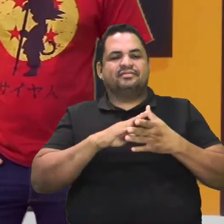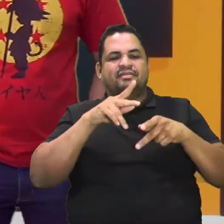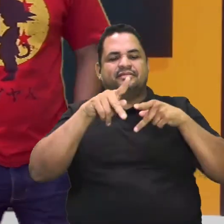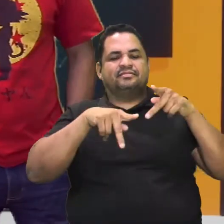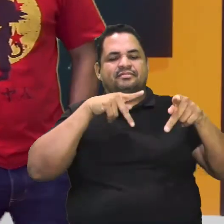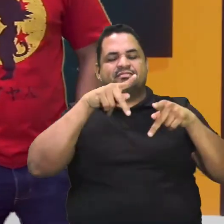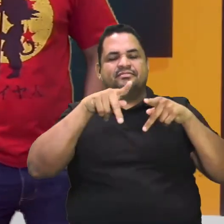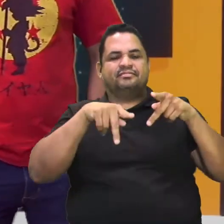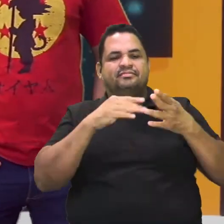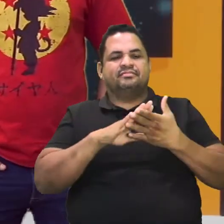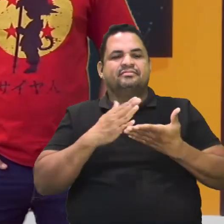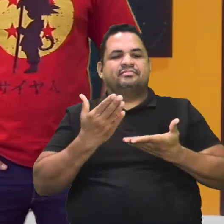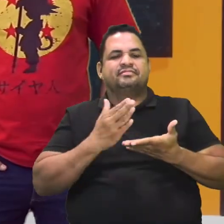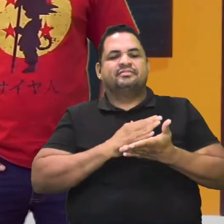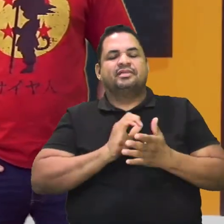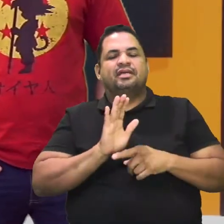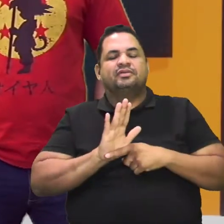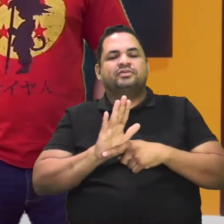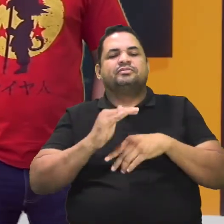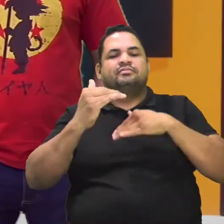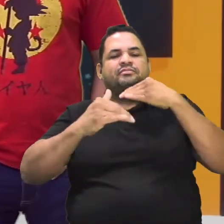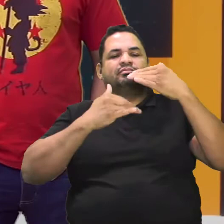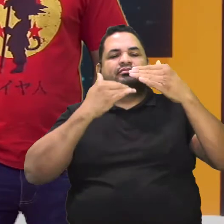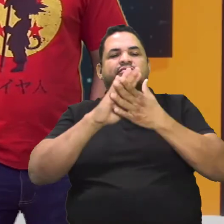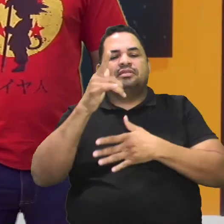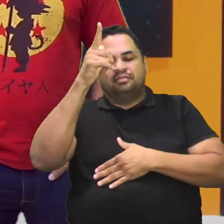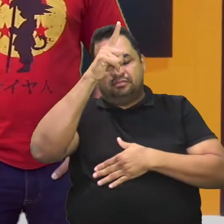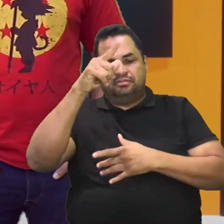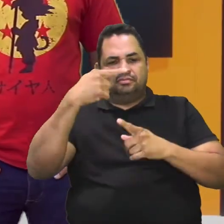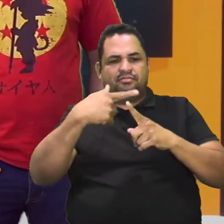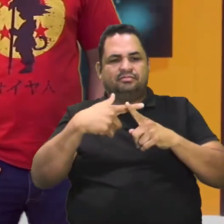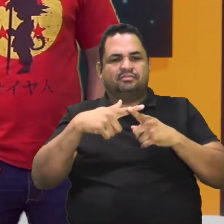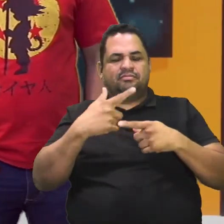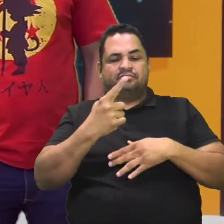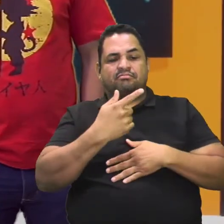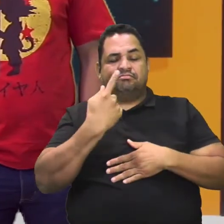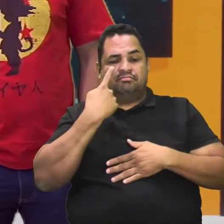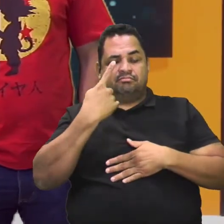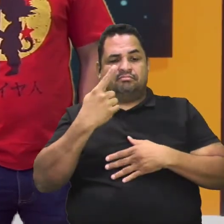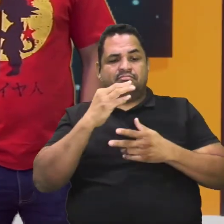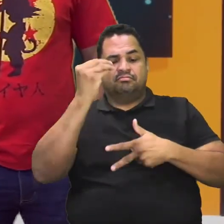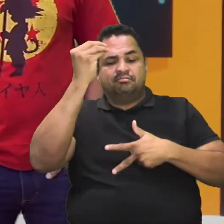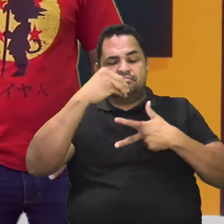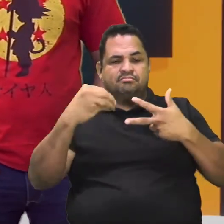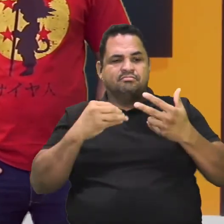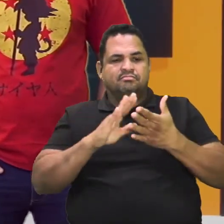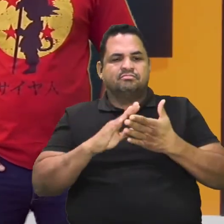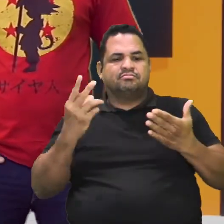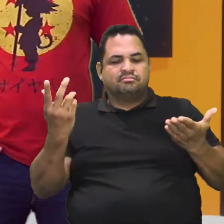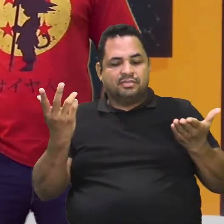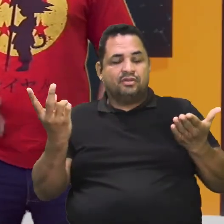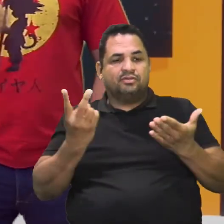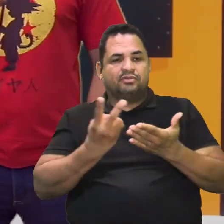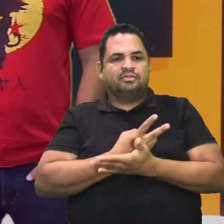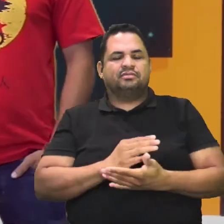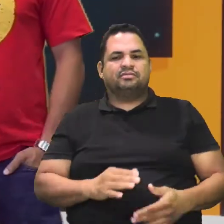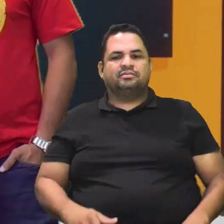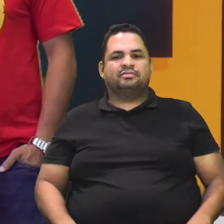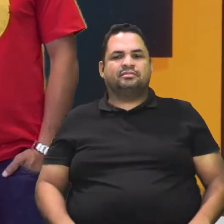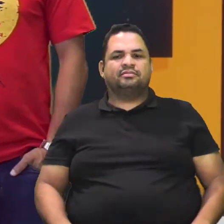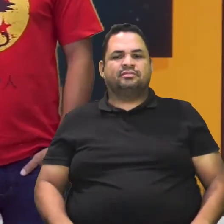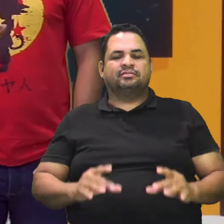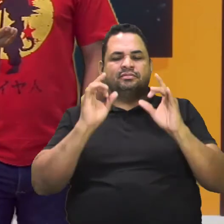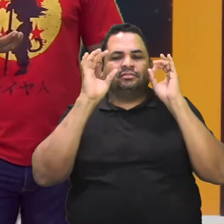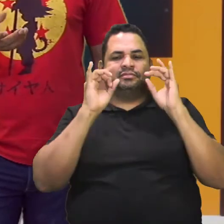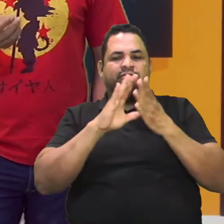aí para você desenvolver a lógica da coisa, porque vocês viram que nas questões do Enem é isso que aborda, tá certo? E aí,